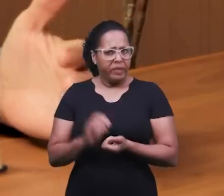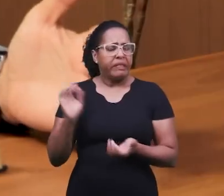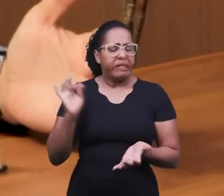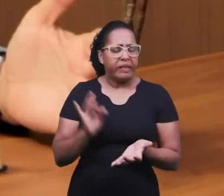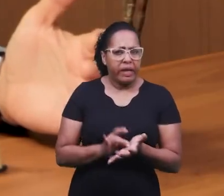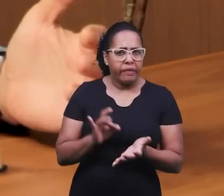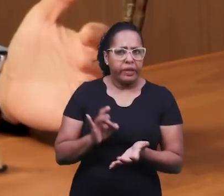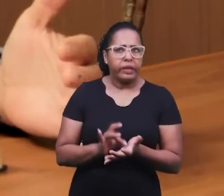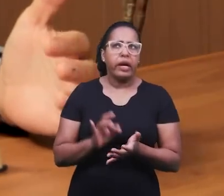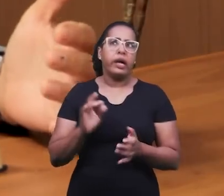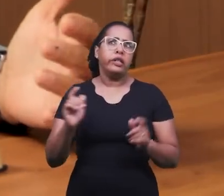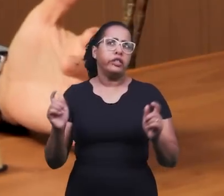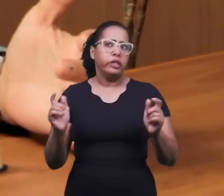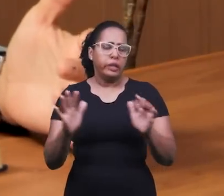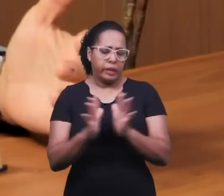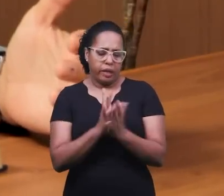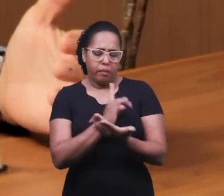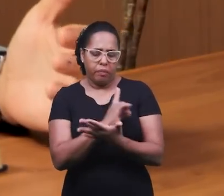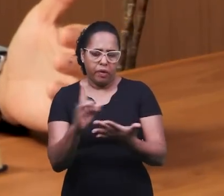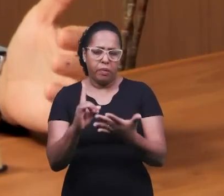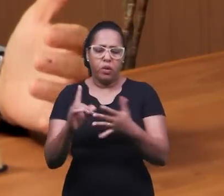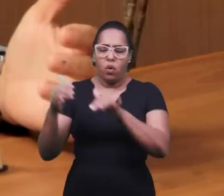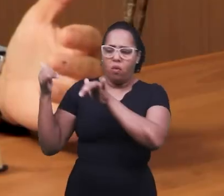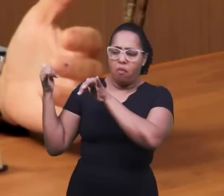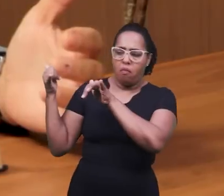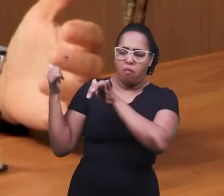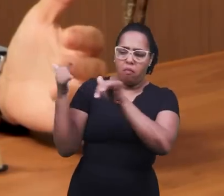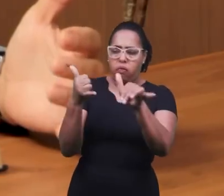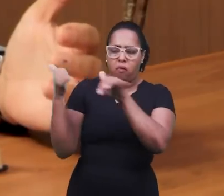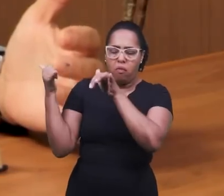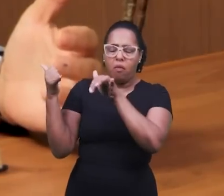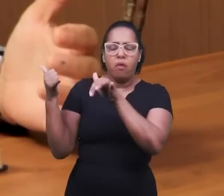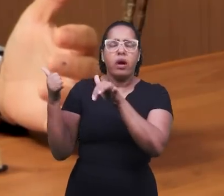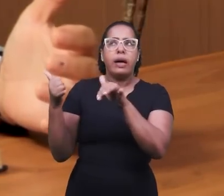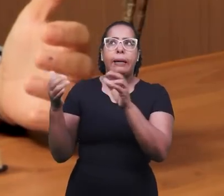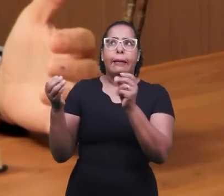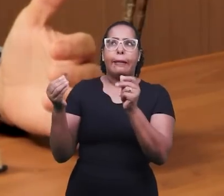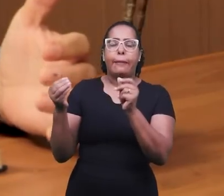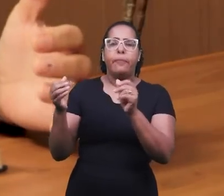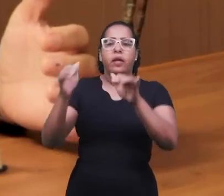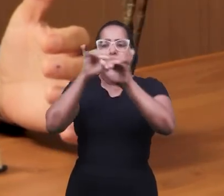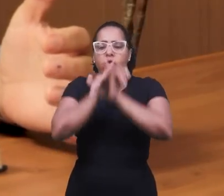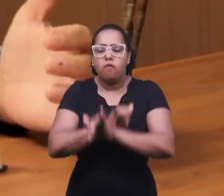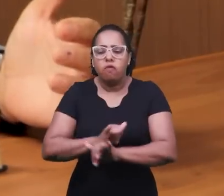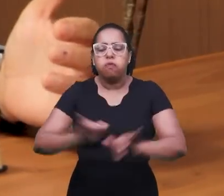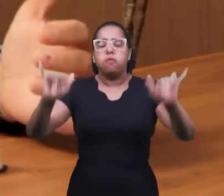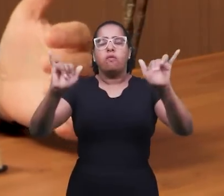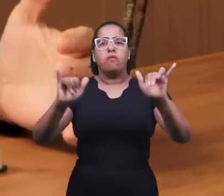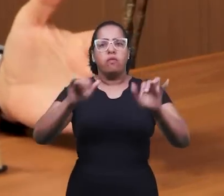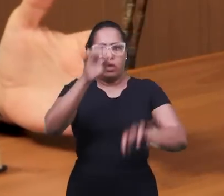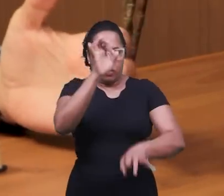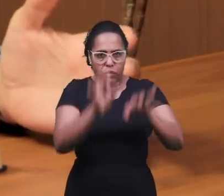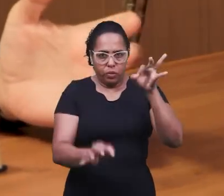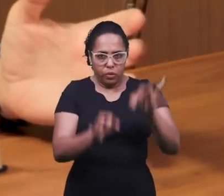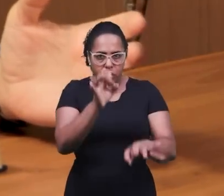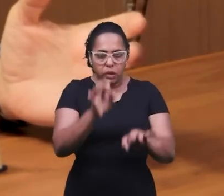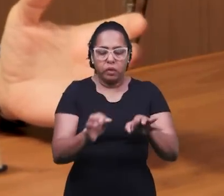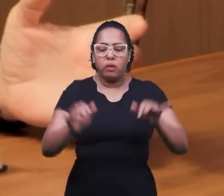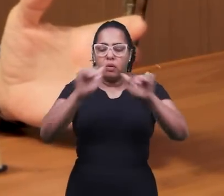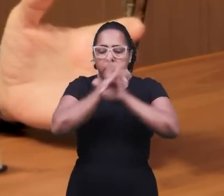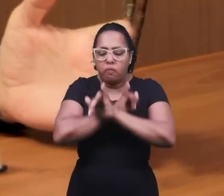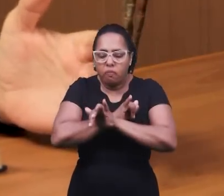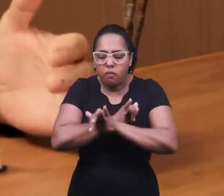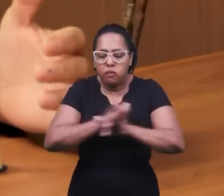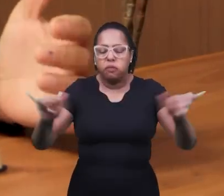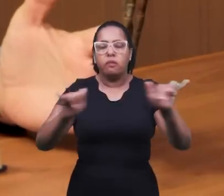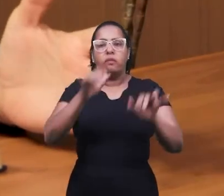função de um juízo que vem sobre o mundo, que o mundo recebe isso naturalmente como uma coisa normal, um acontecimento